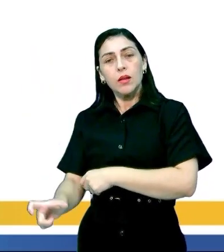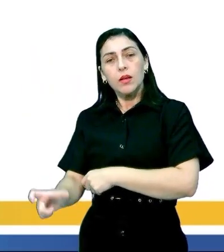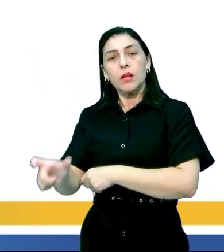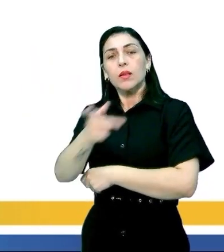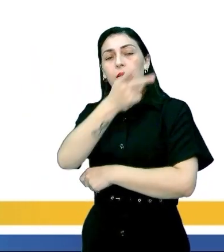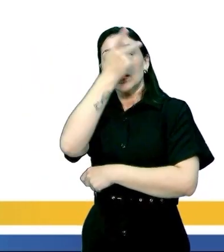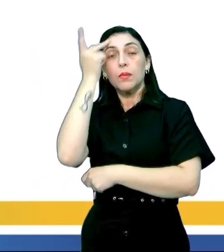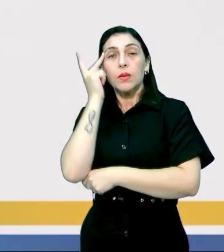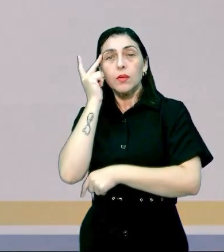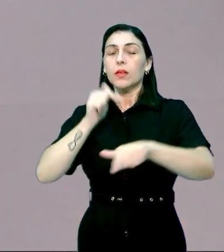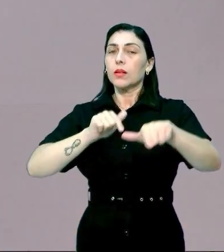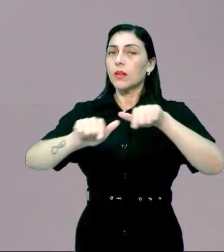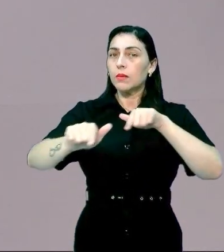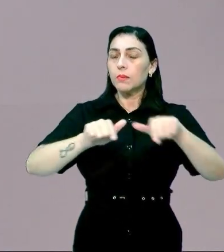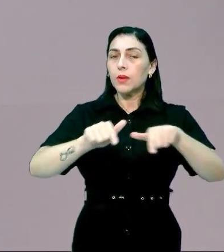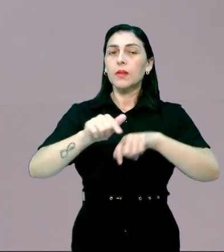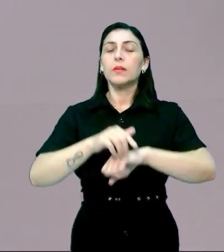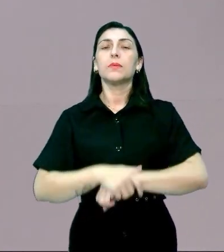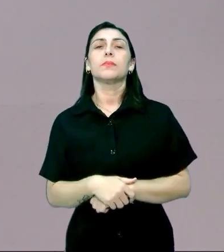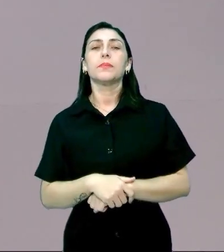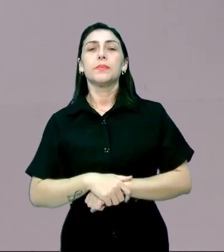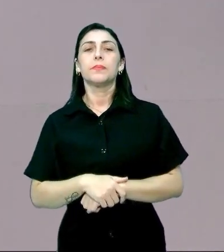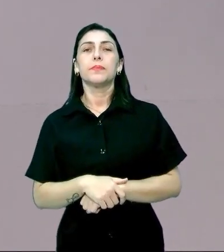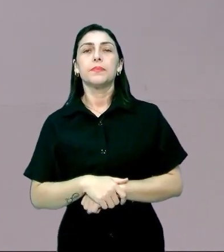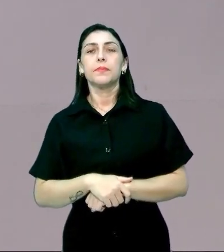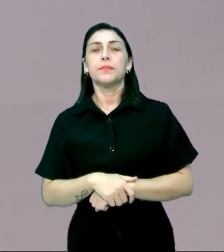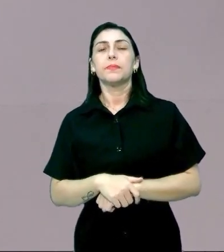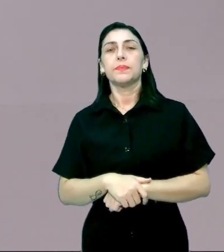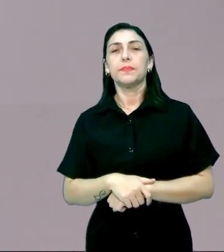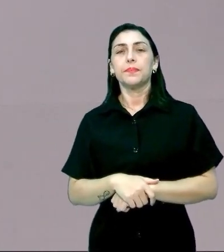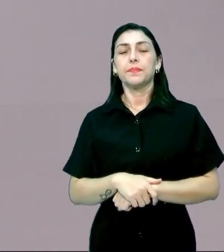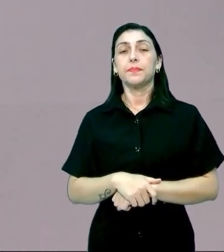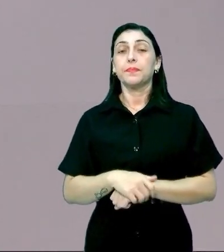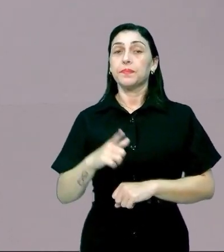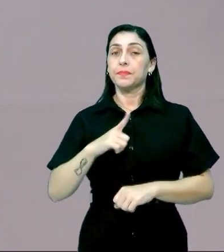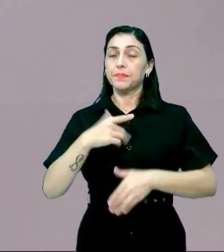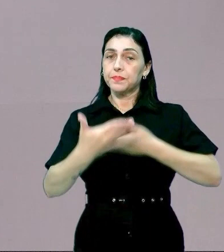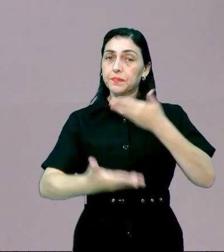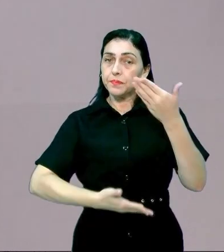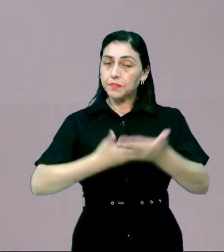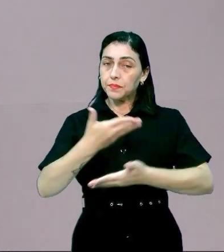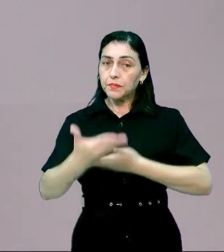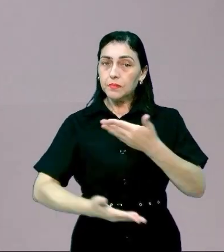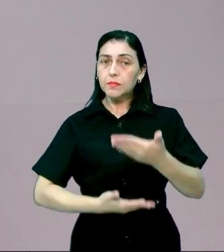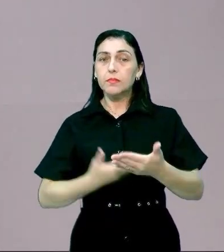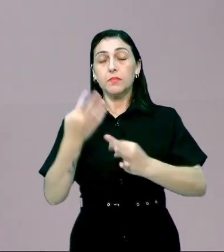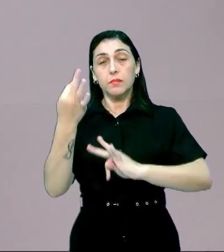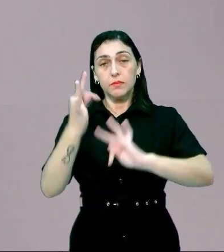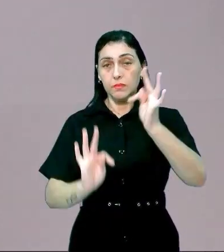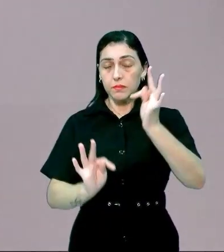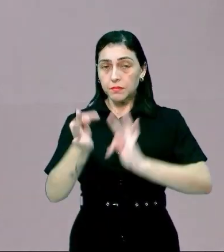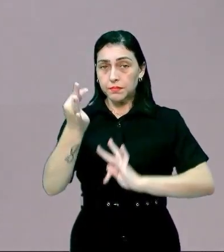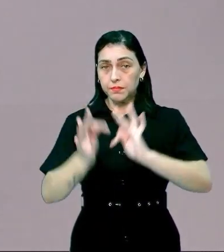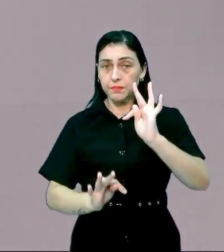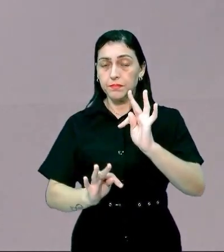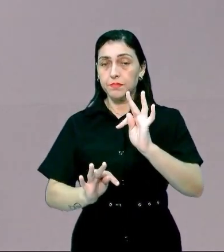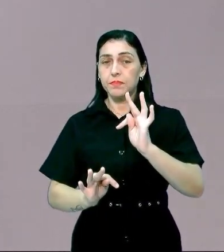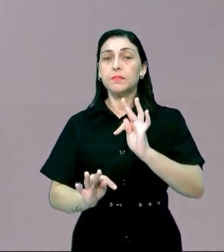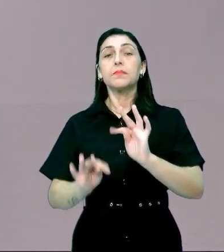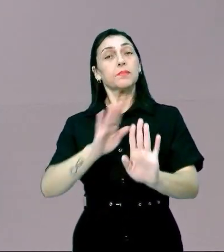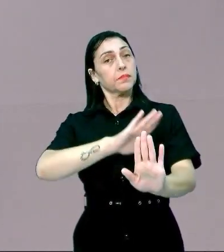do empregador. Então, percebam, há uma relação entre tecnologia e